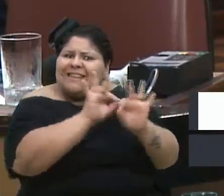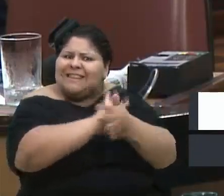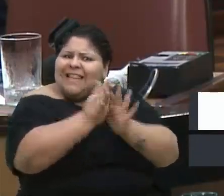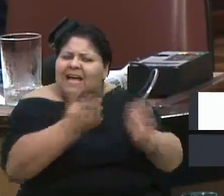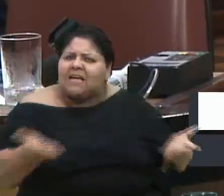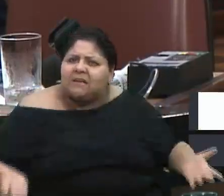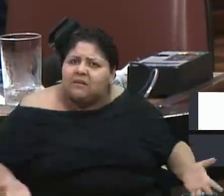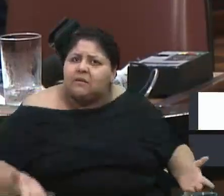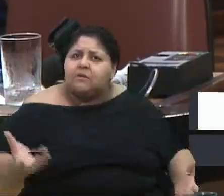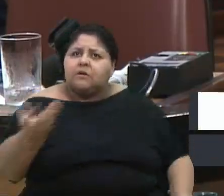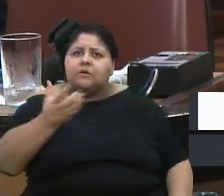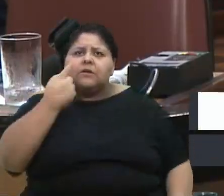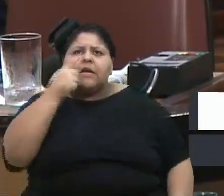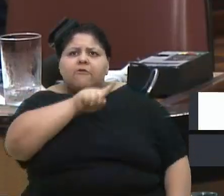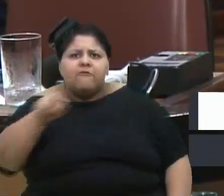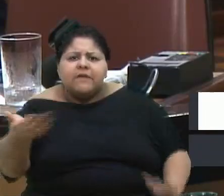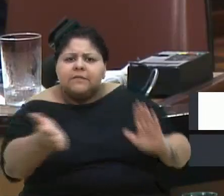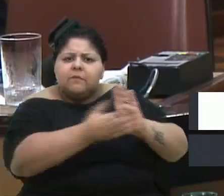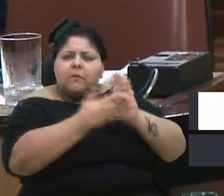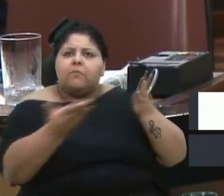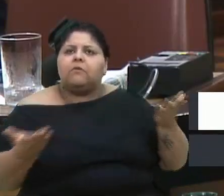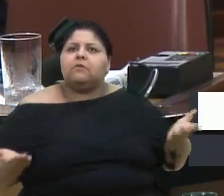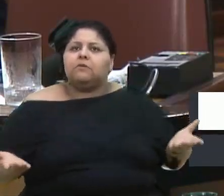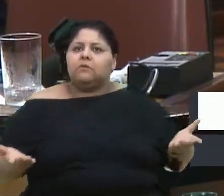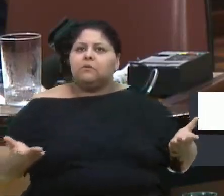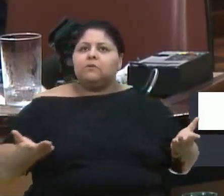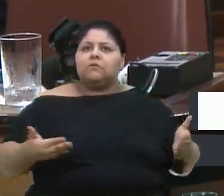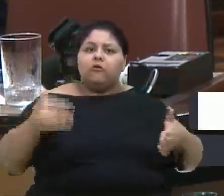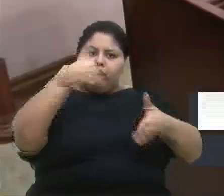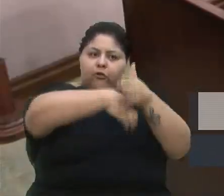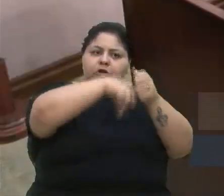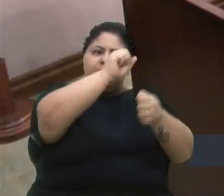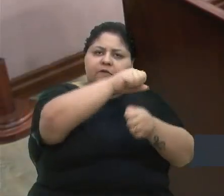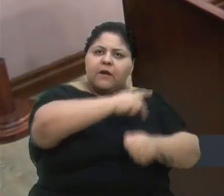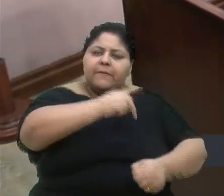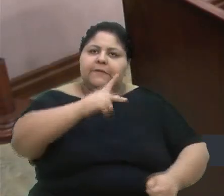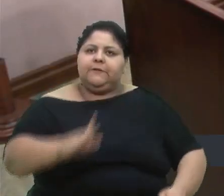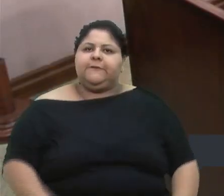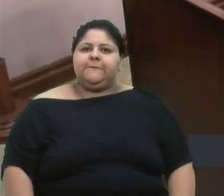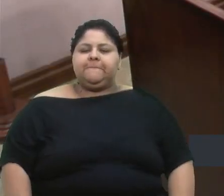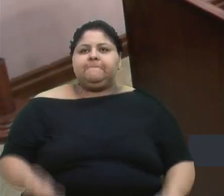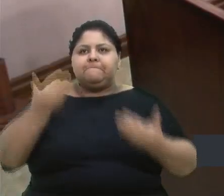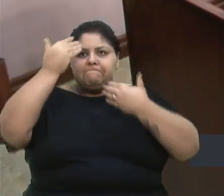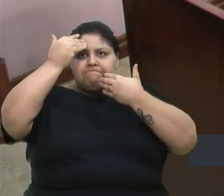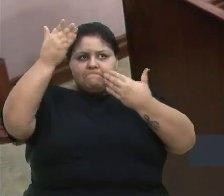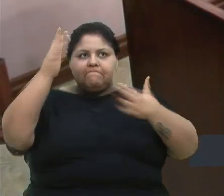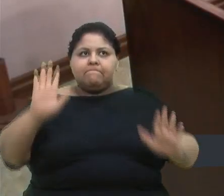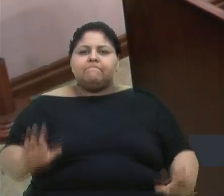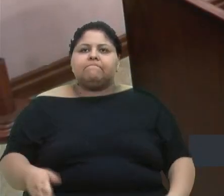Então quero ver se vão propor. Tá? Voto favorável, presidente. Obrigado. Para declarar voto, Estela.